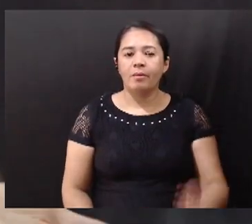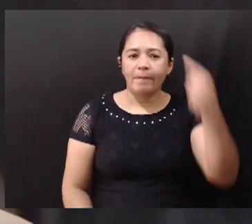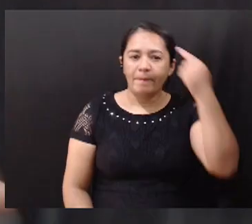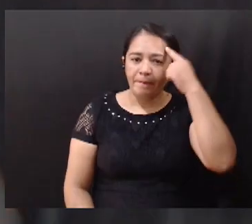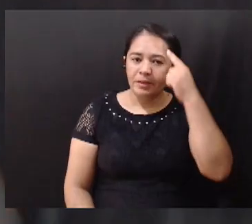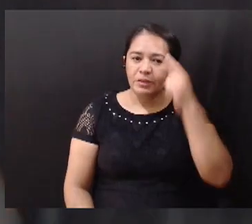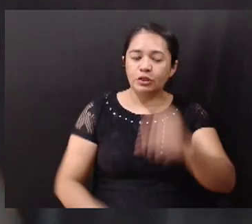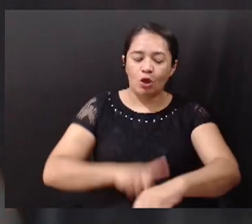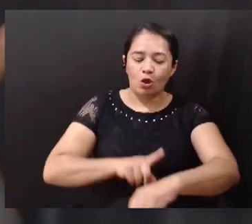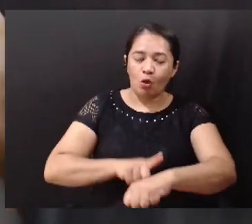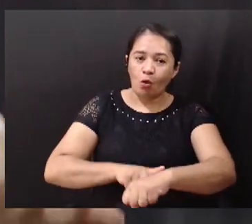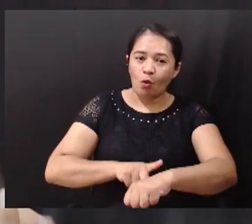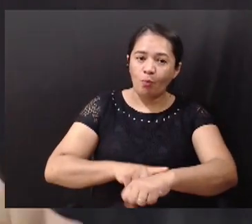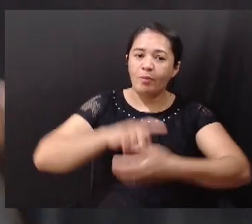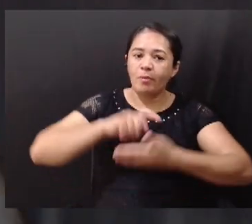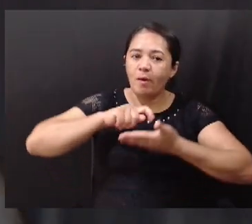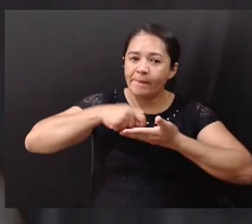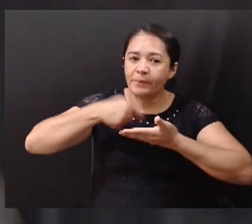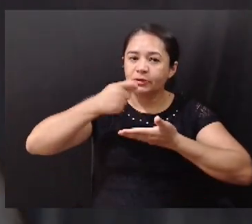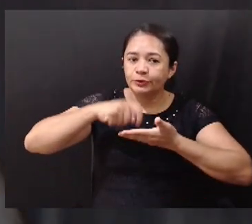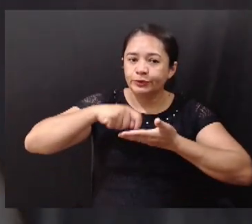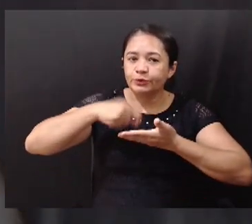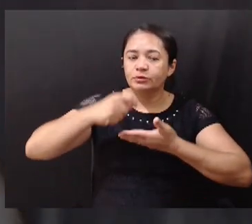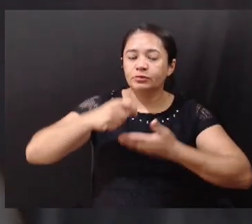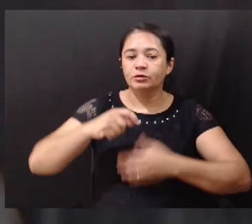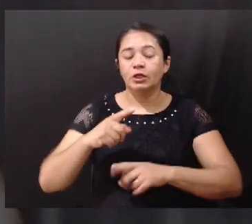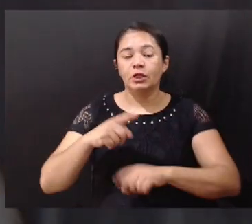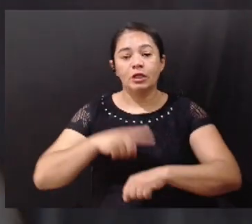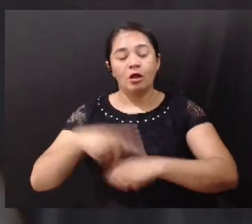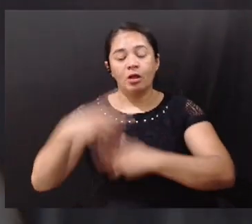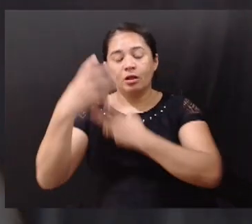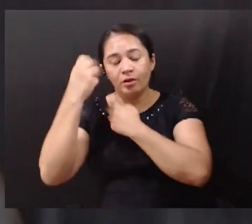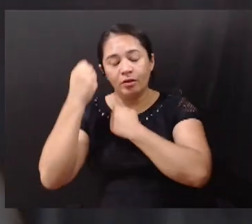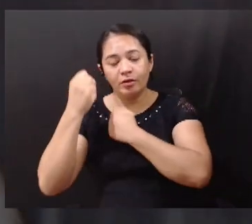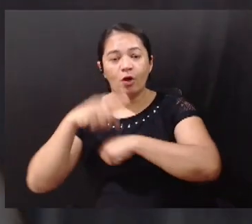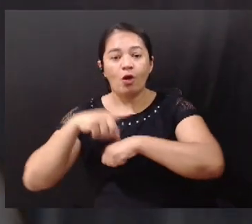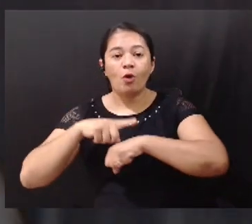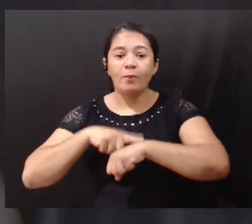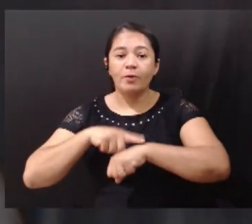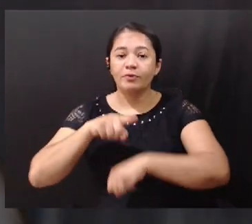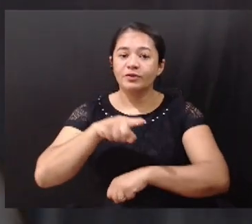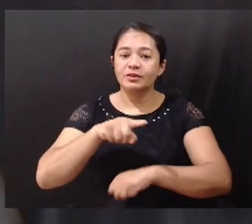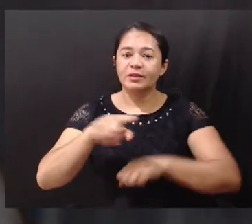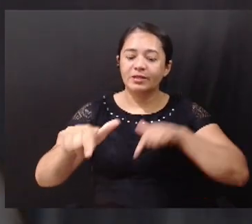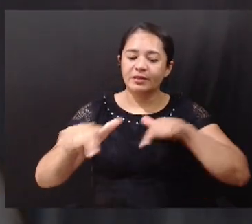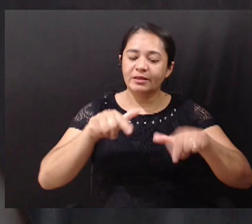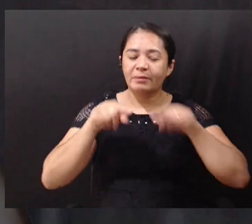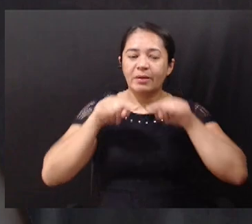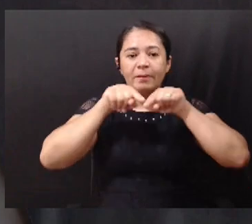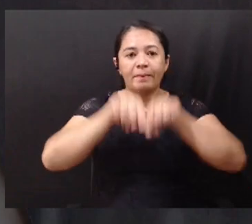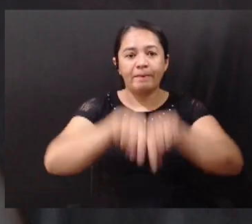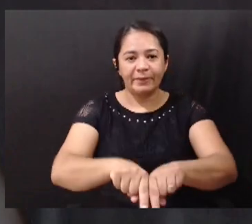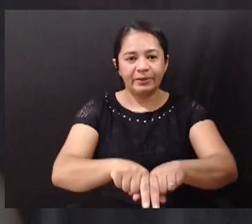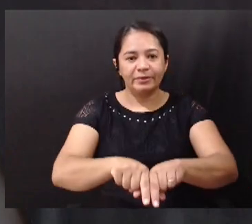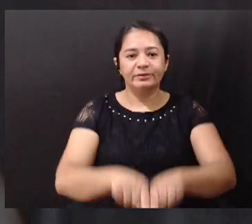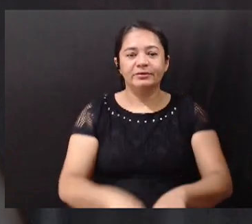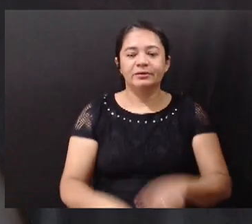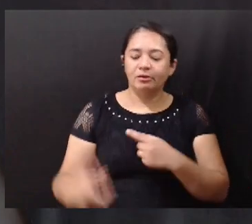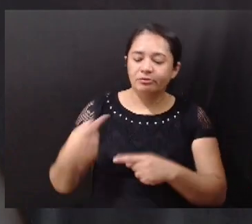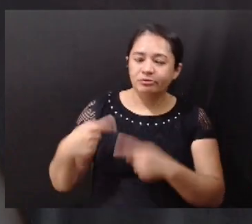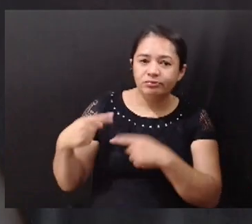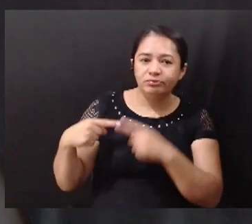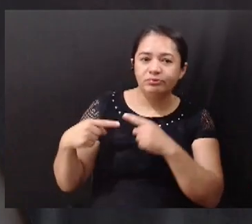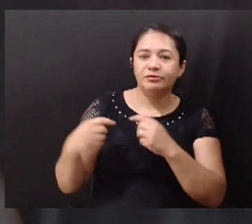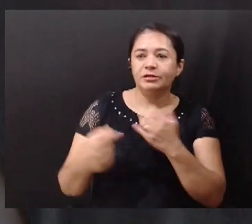de refeição e no momento de sono como momentos em que vocês vão trabalhar em parceria, né? Desenvolver essa tarefa